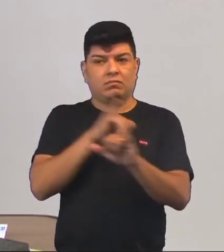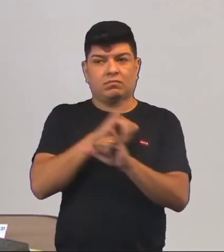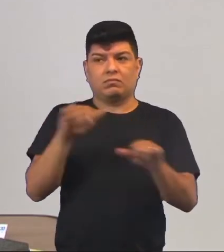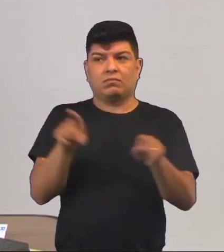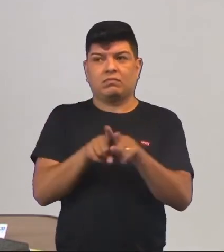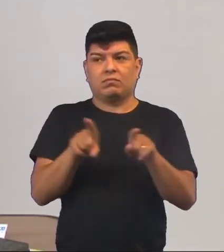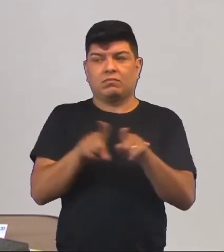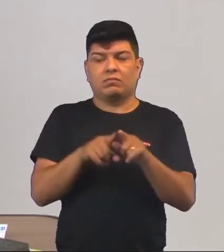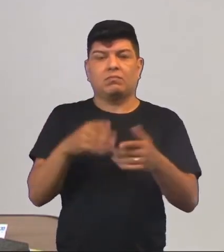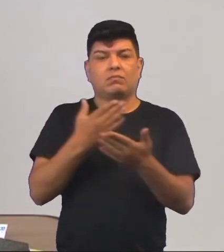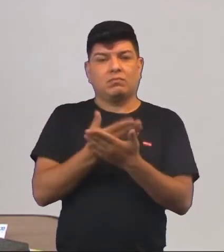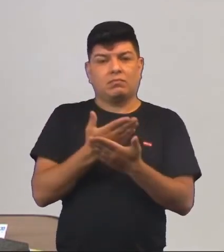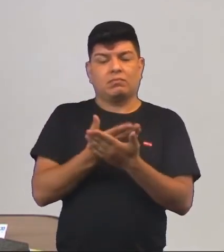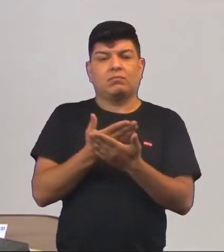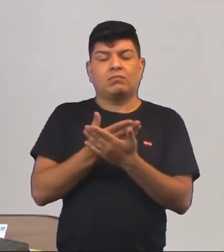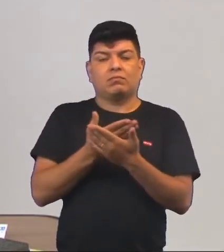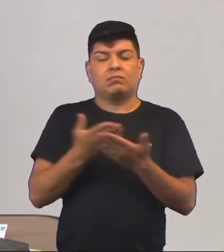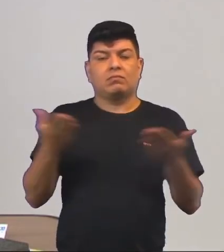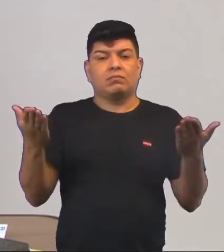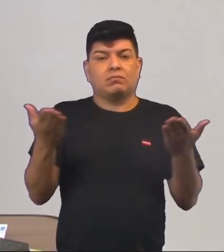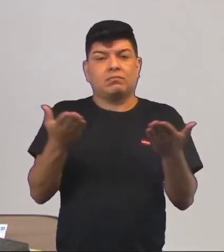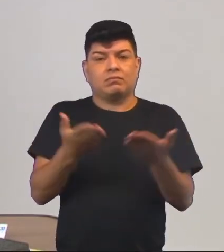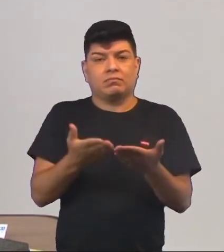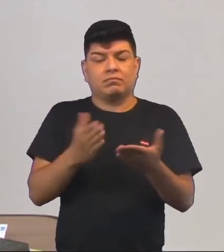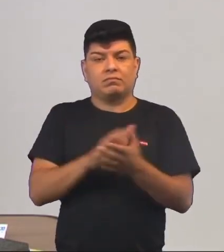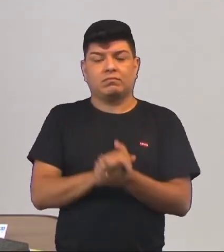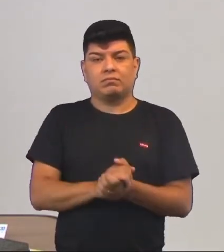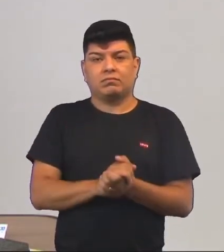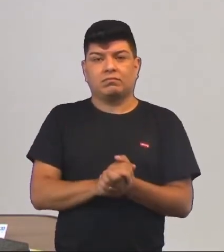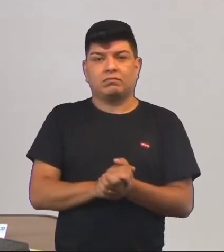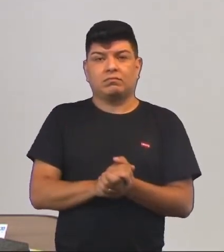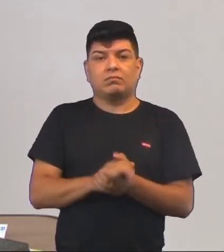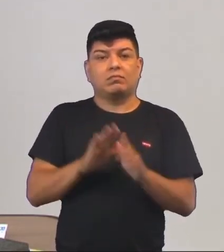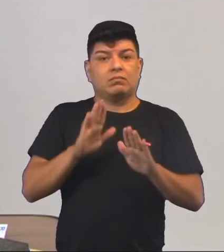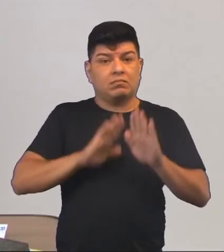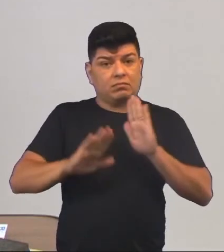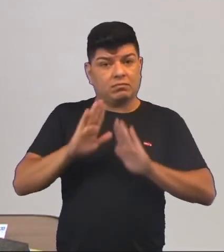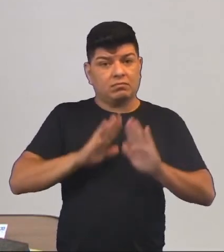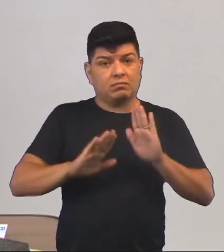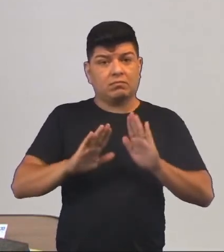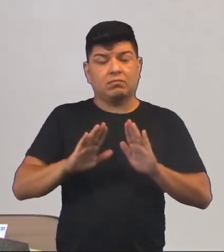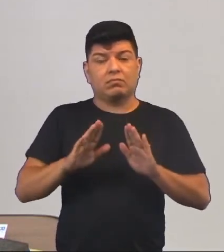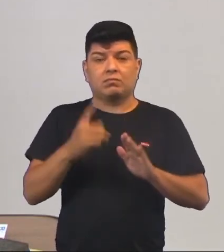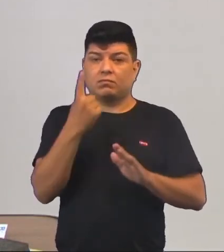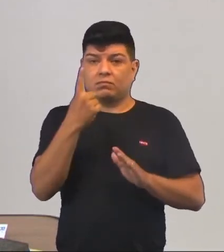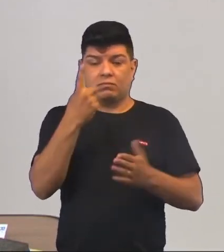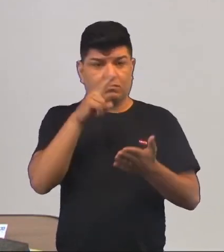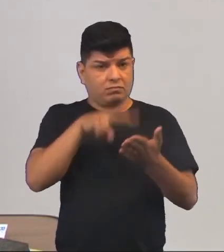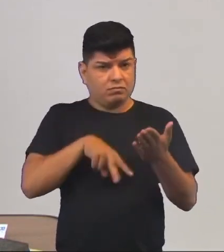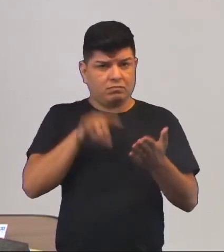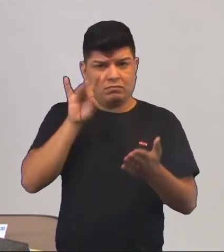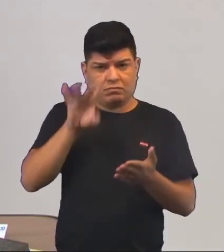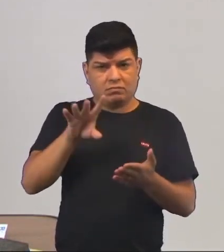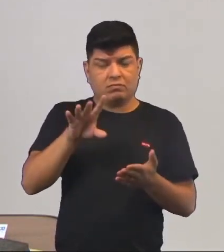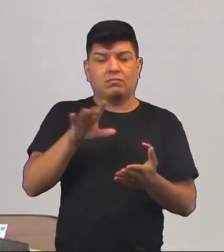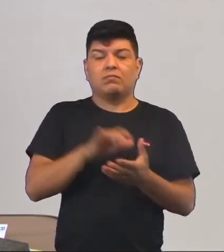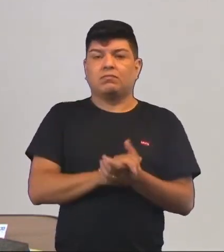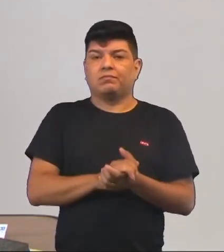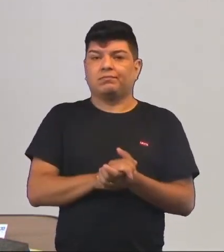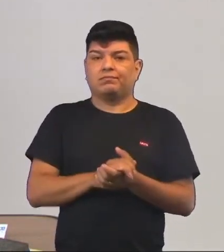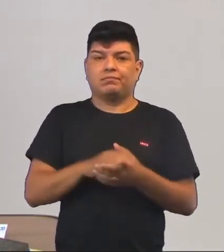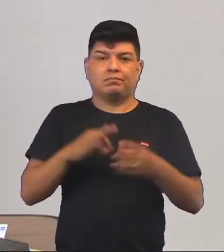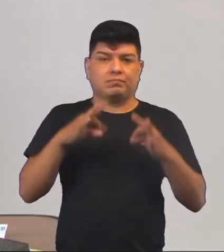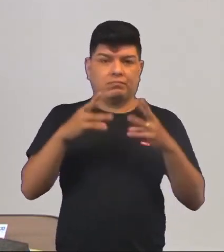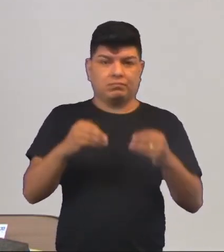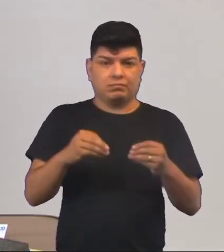caso, como nós trabalhamos, acabamos de ver agora. Mas cuidado, não, uma só leitura não permite você tirar